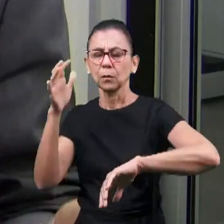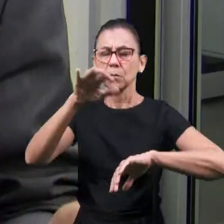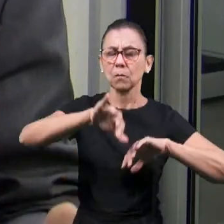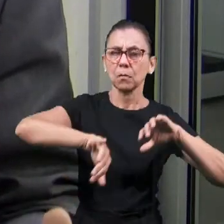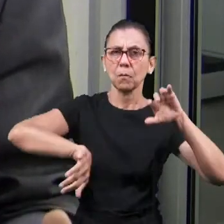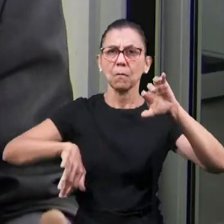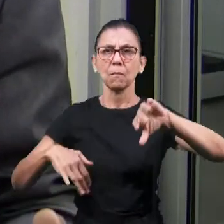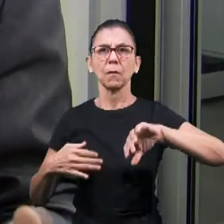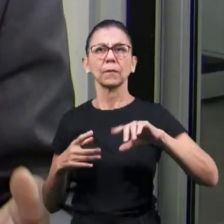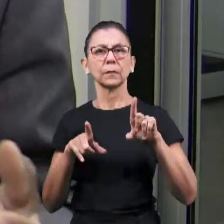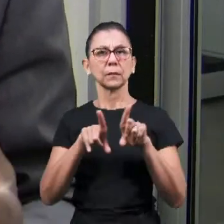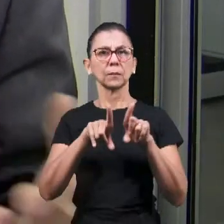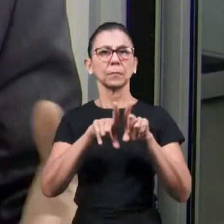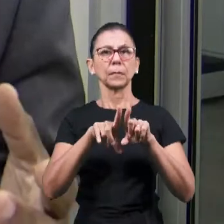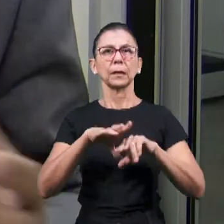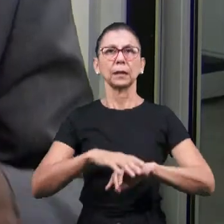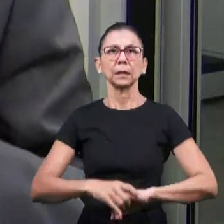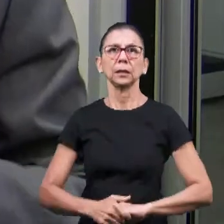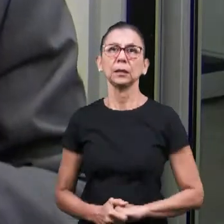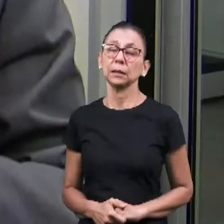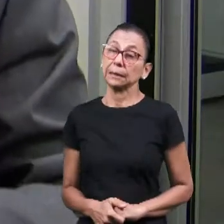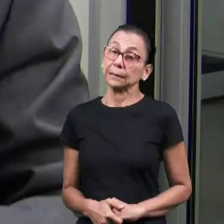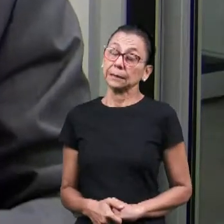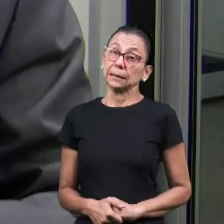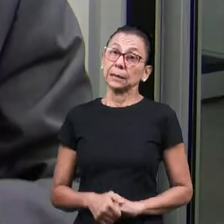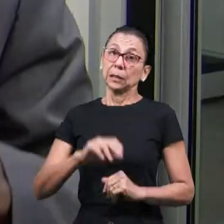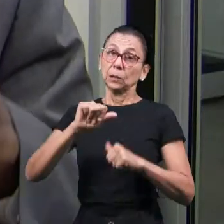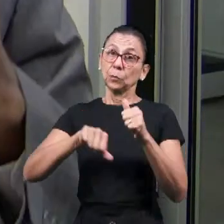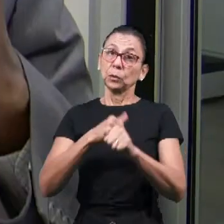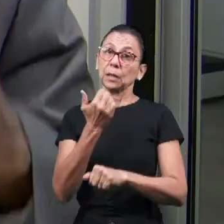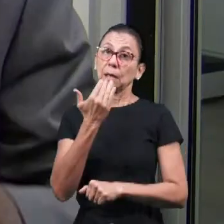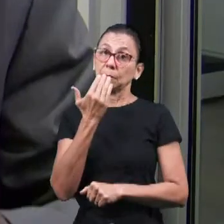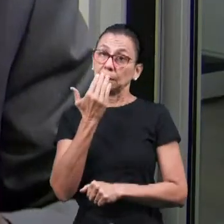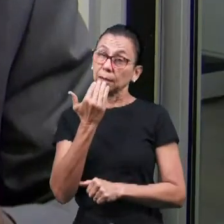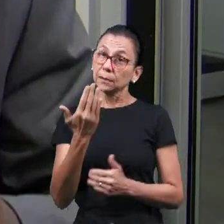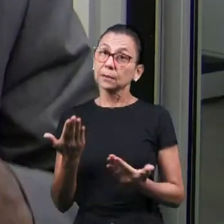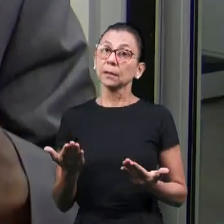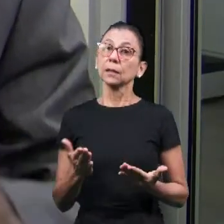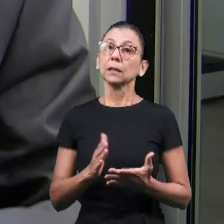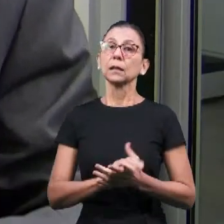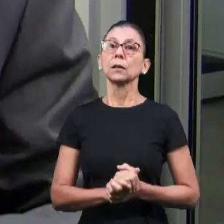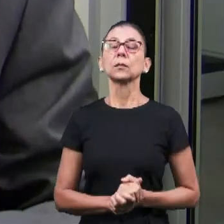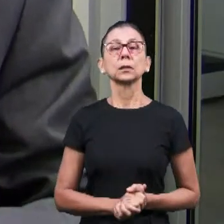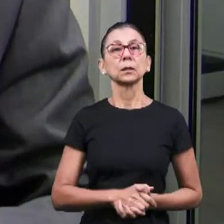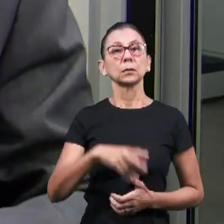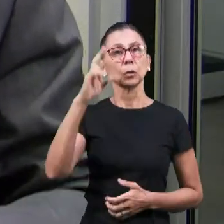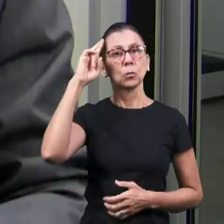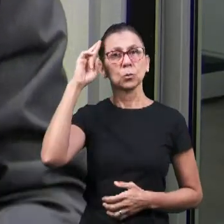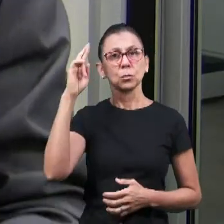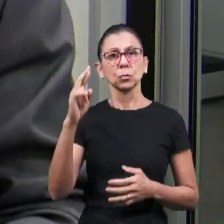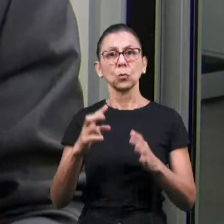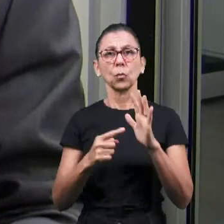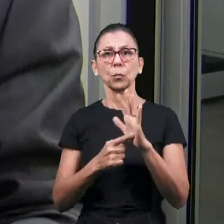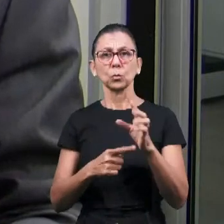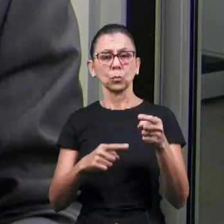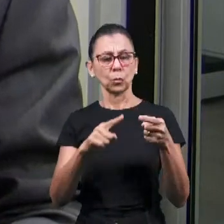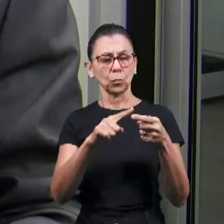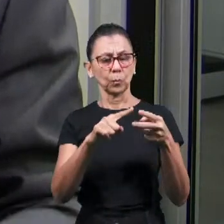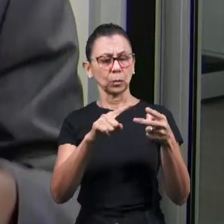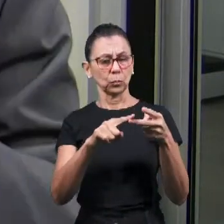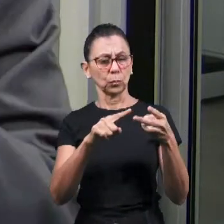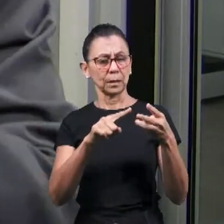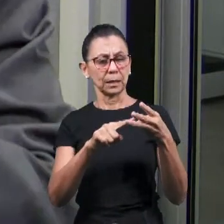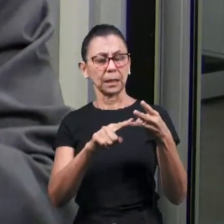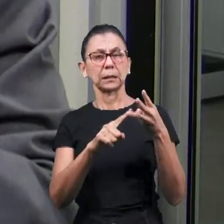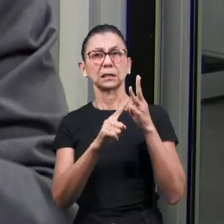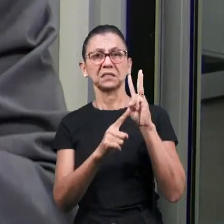que nunca gostava de salada. Fui melhorando, mas o Senhor deu o primeiro dom, deu o segundo, deu o terceiro. Eu costumo dizer que é igual a volta